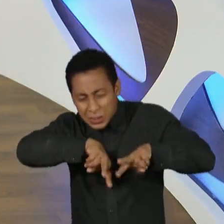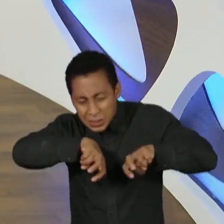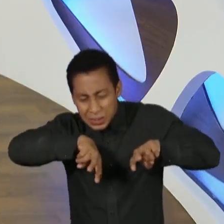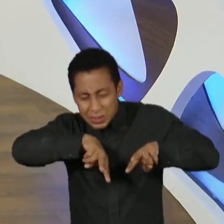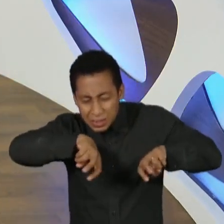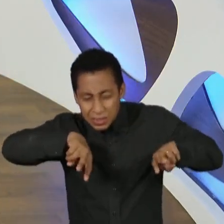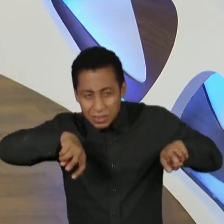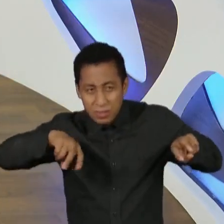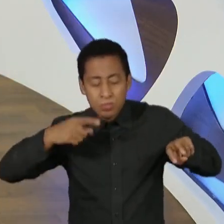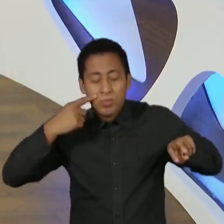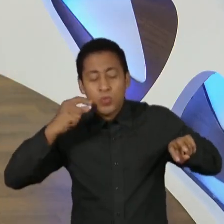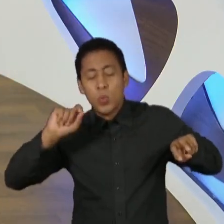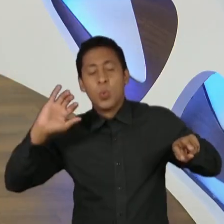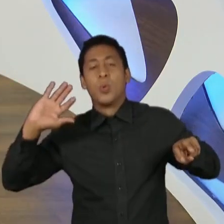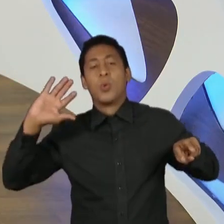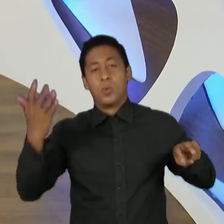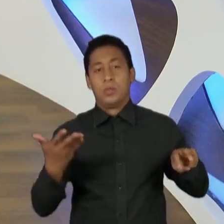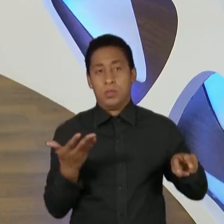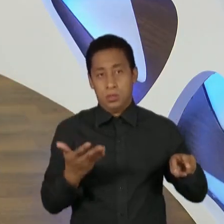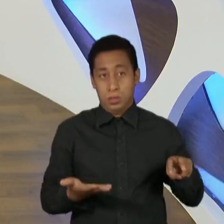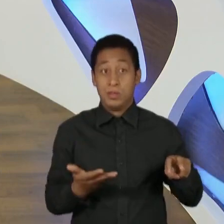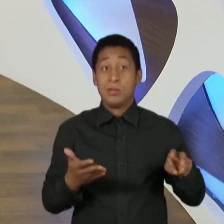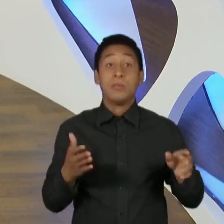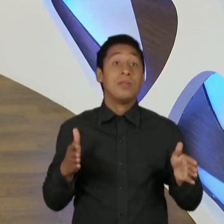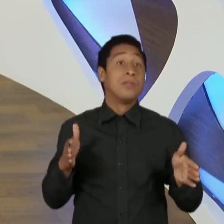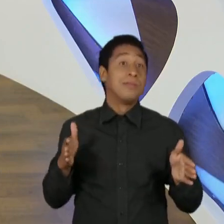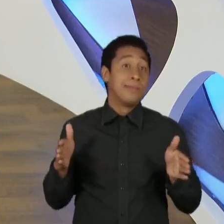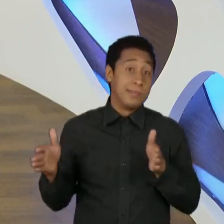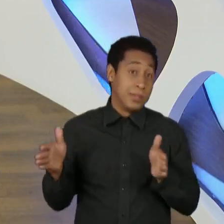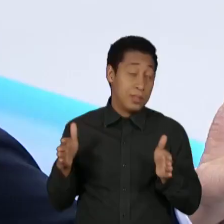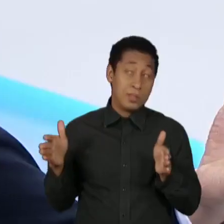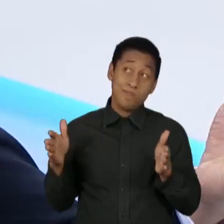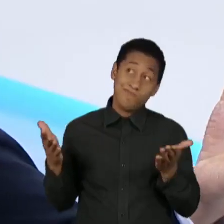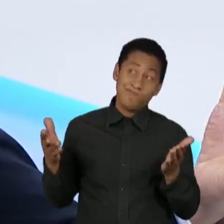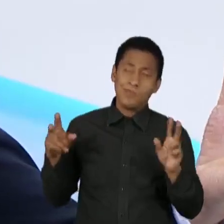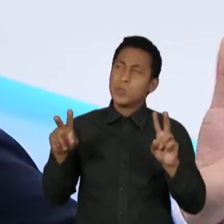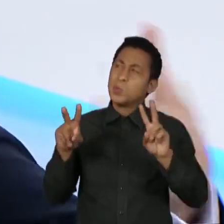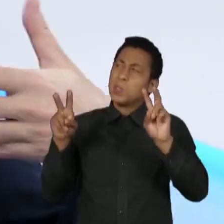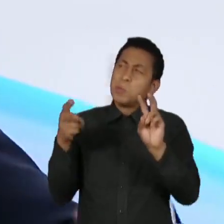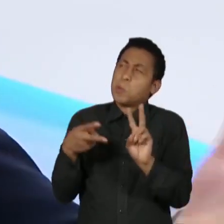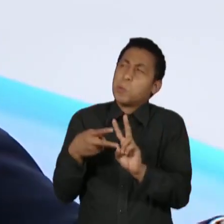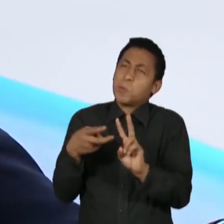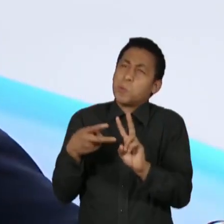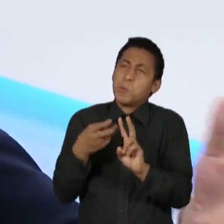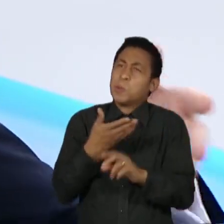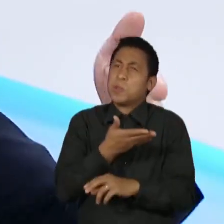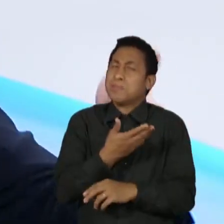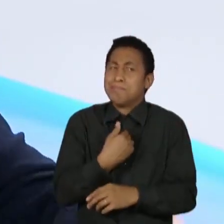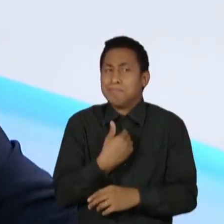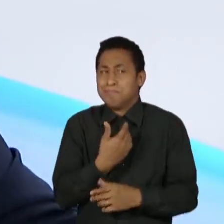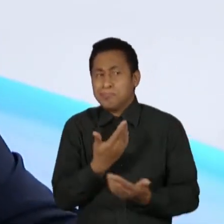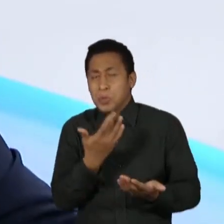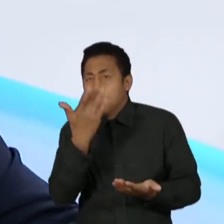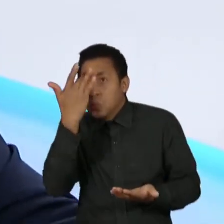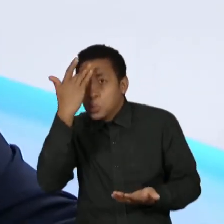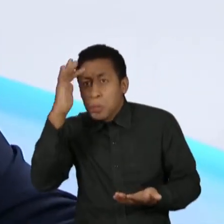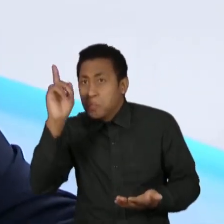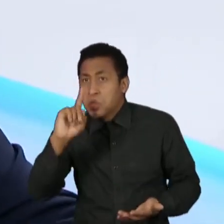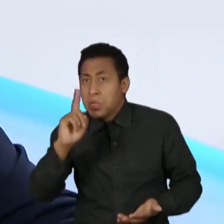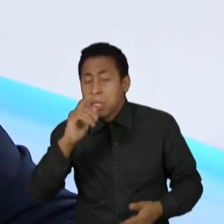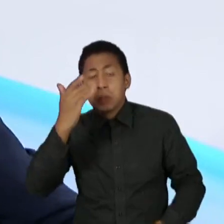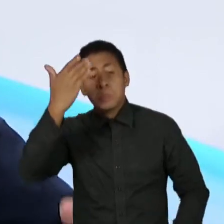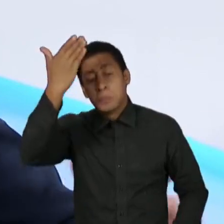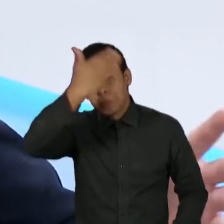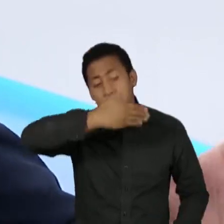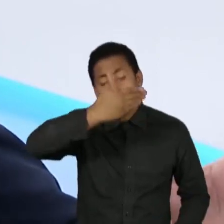naquele momento é esse tema não pareceu nós não sabíamos o que estava acontecendo na